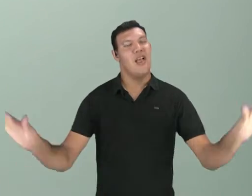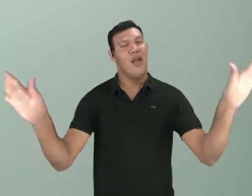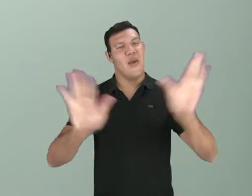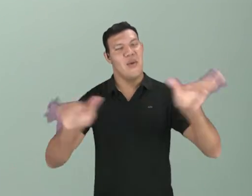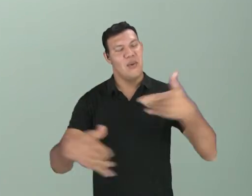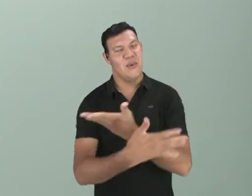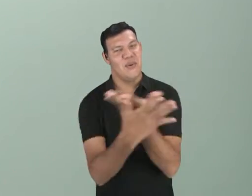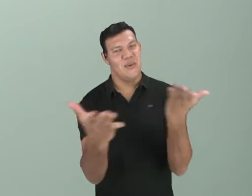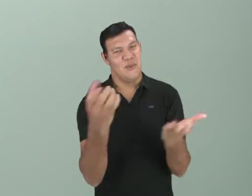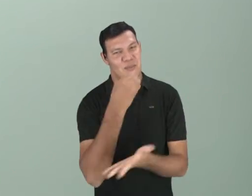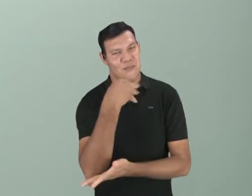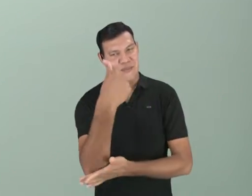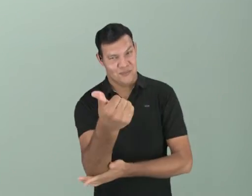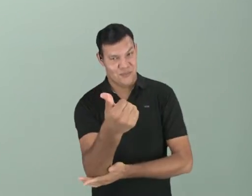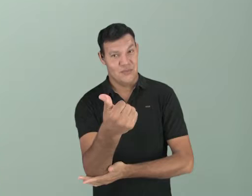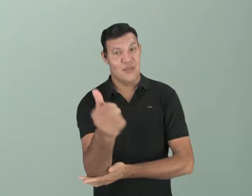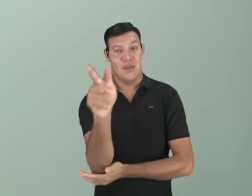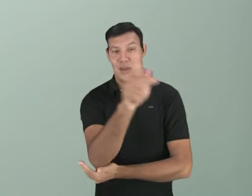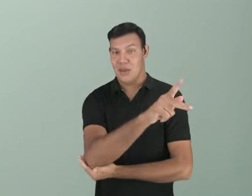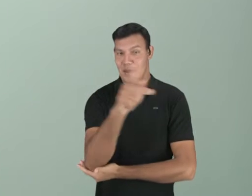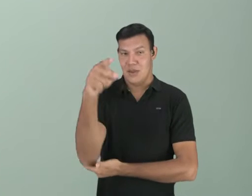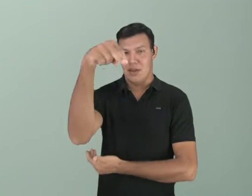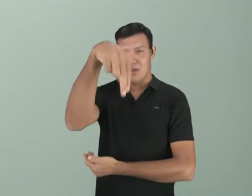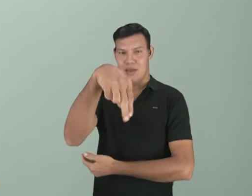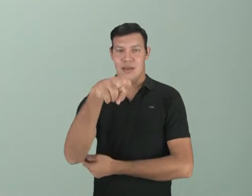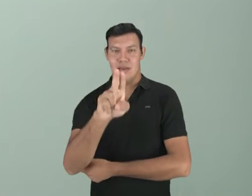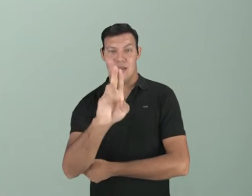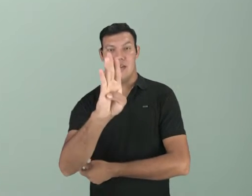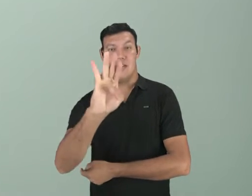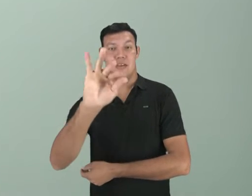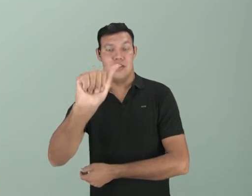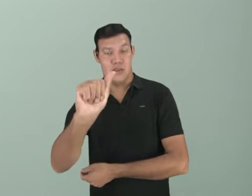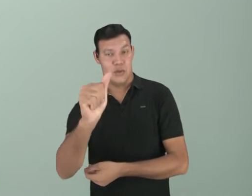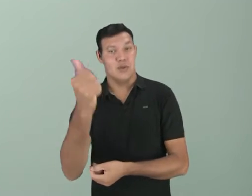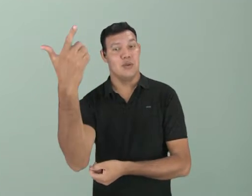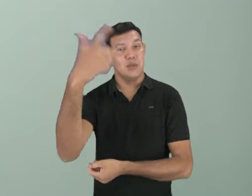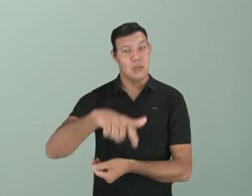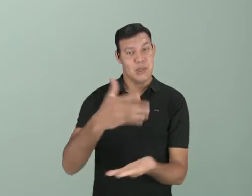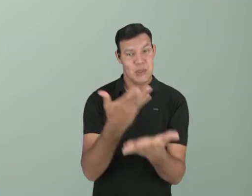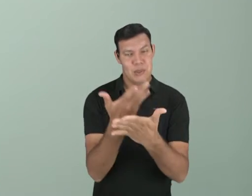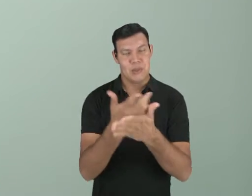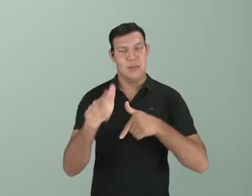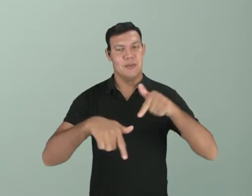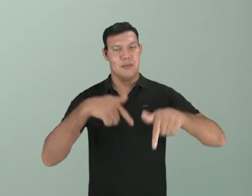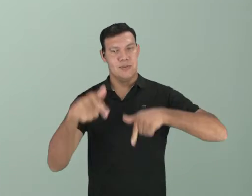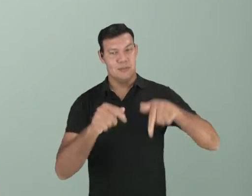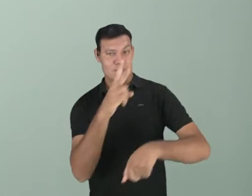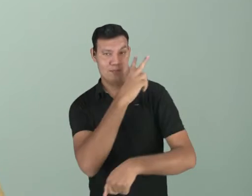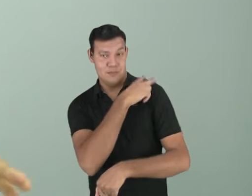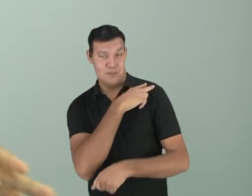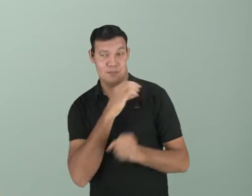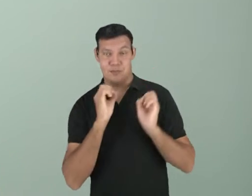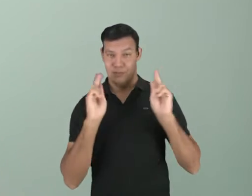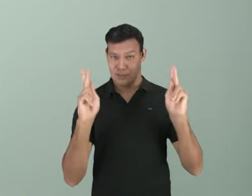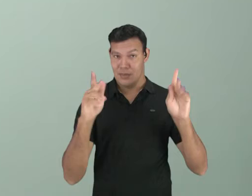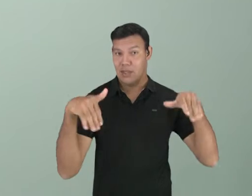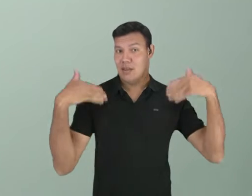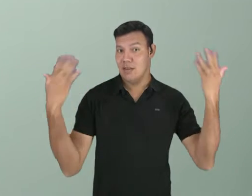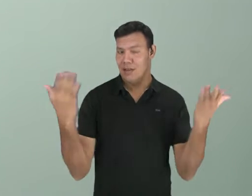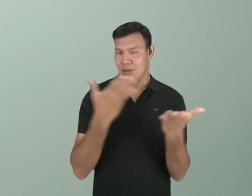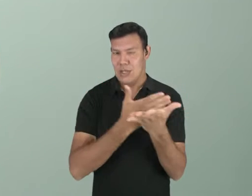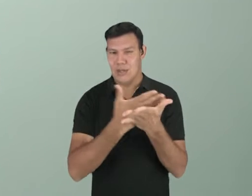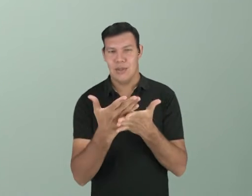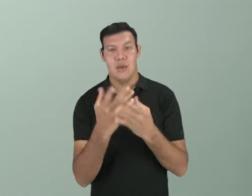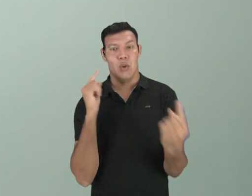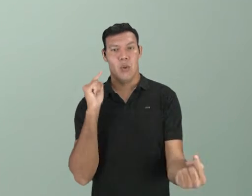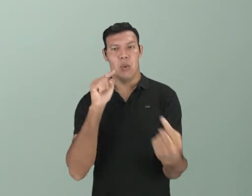Olá, pessoal, tudo bem? Sou a professora Núbia. Vamos para mais uma aula de Química da segunda série, ok? E para a gente iniciar, vamos